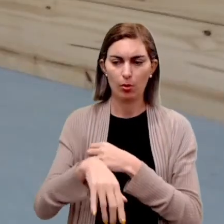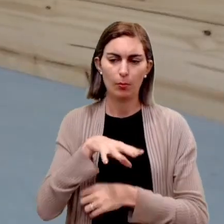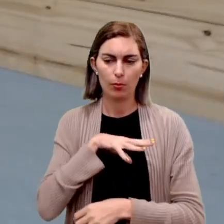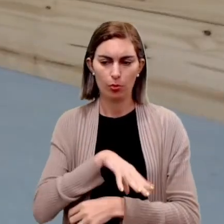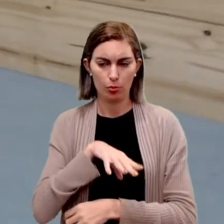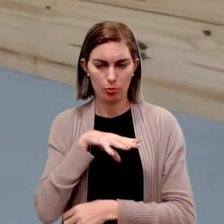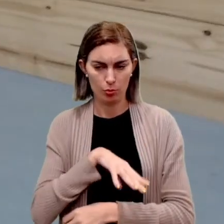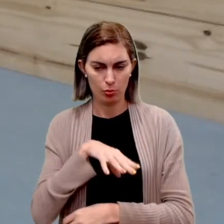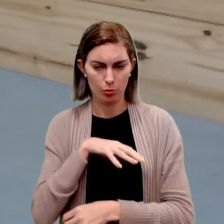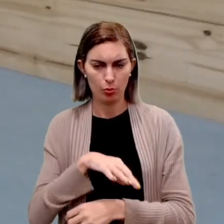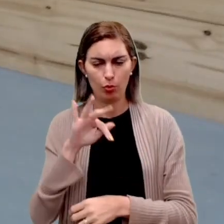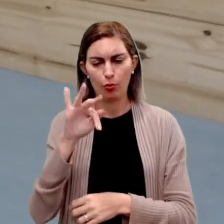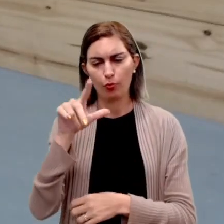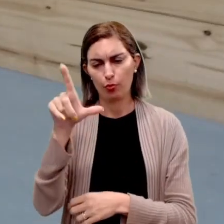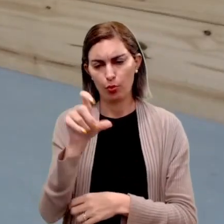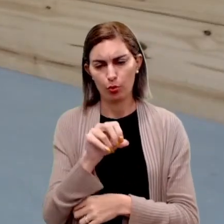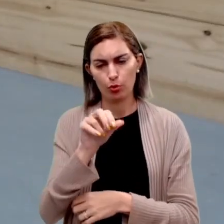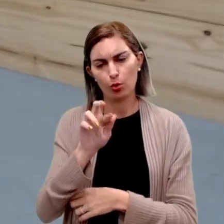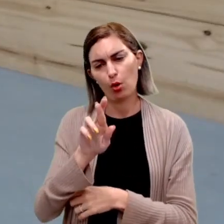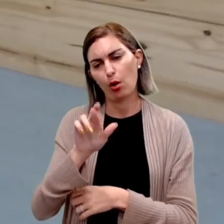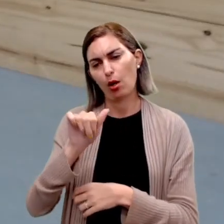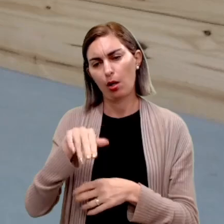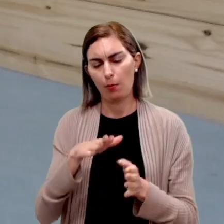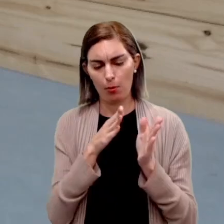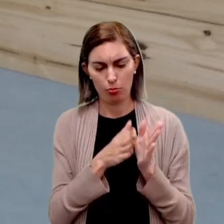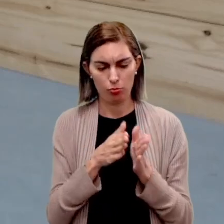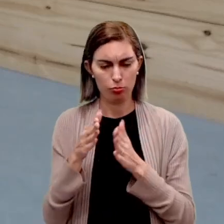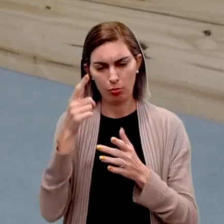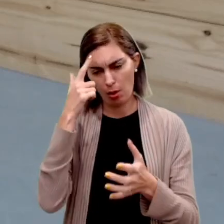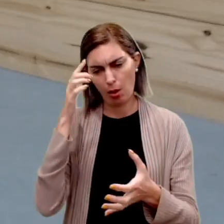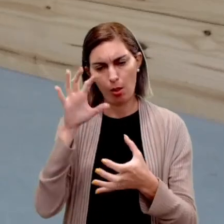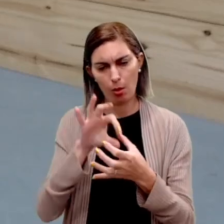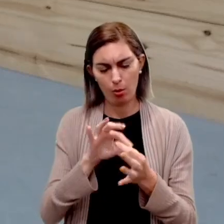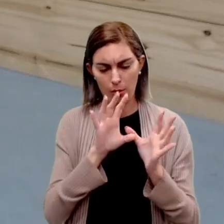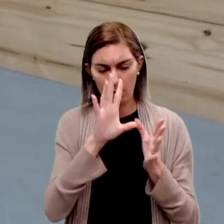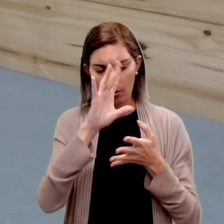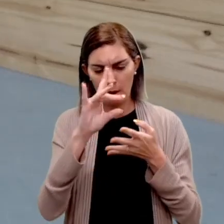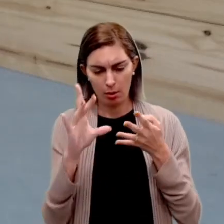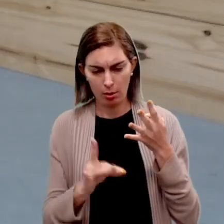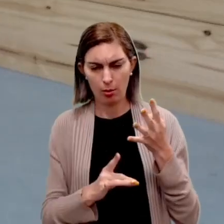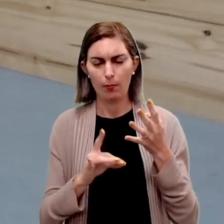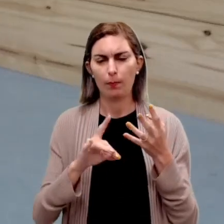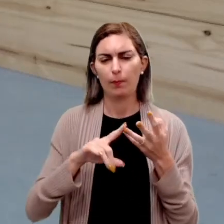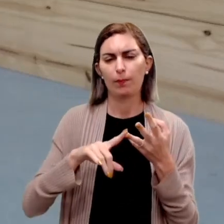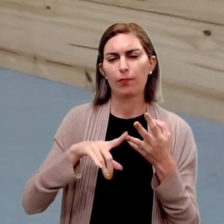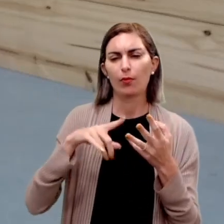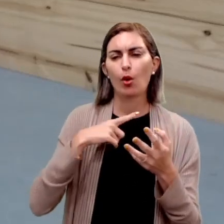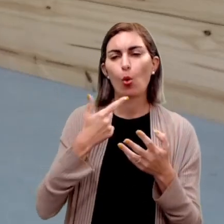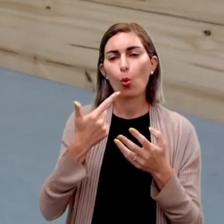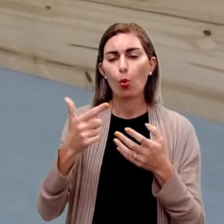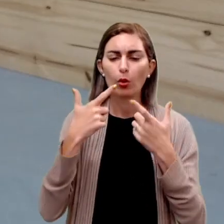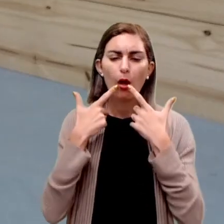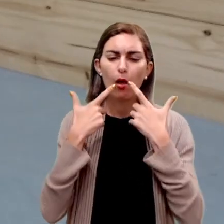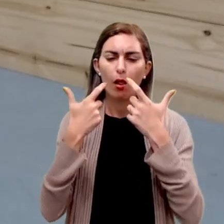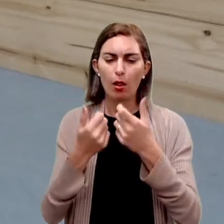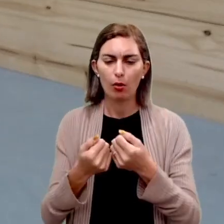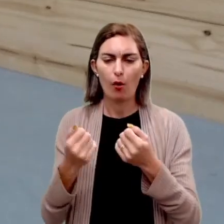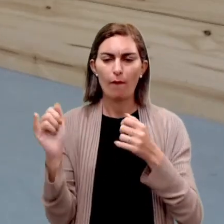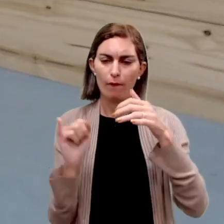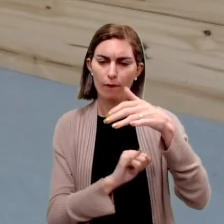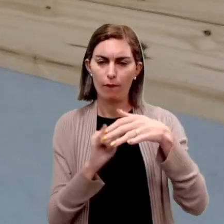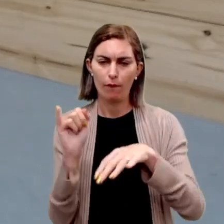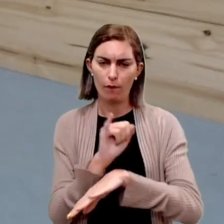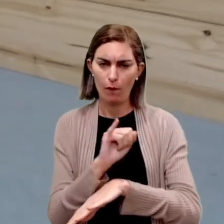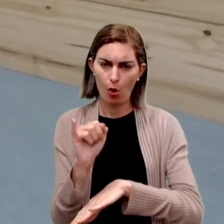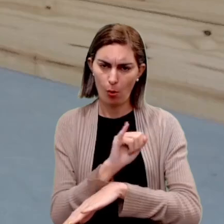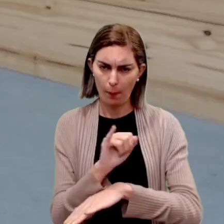português. O fluxograma são passos lógicos e detalhados. E o pseudocódigo é uma linguagem informal.